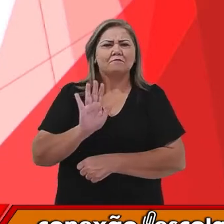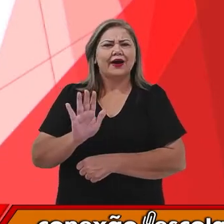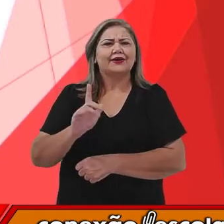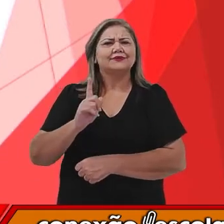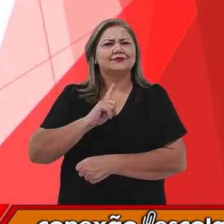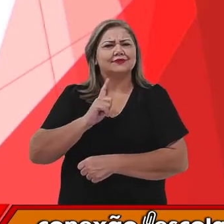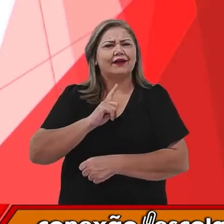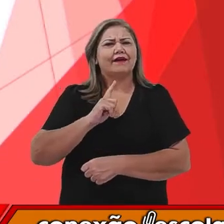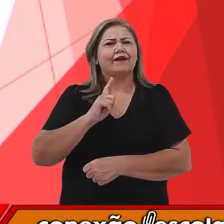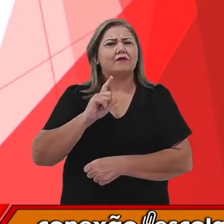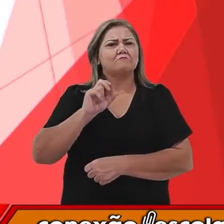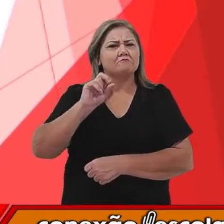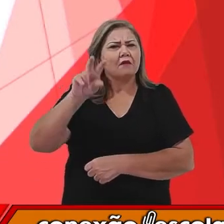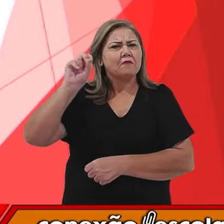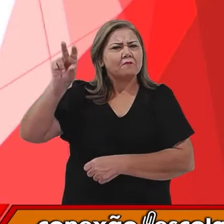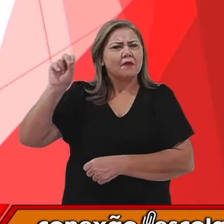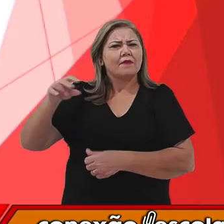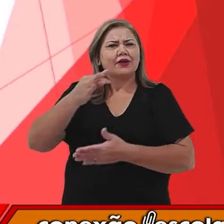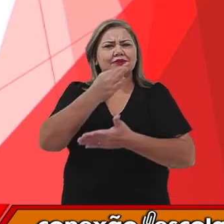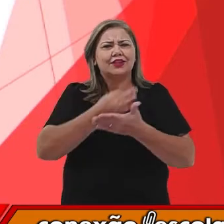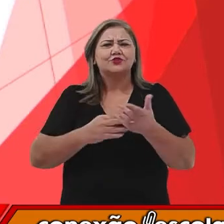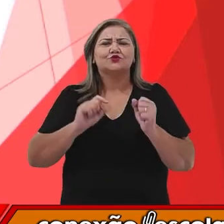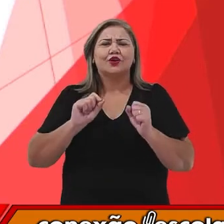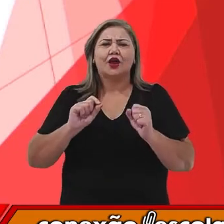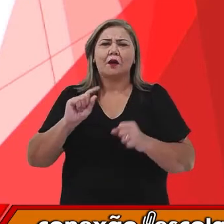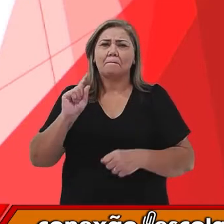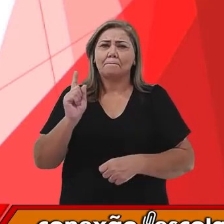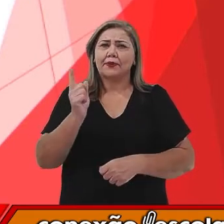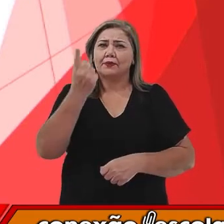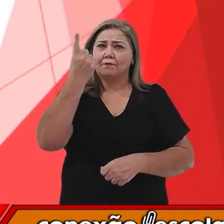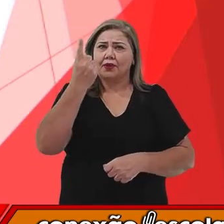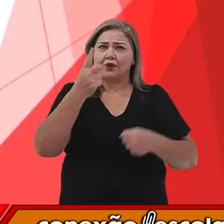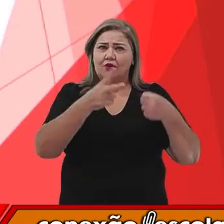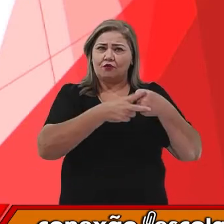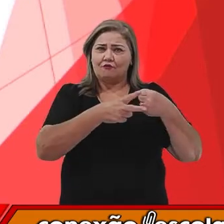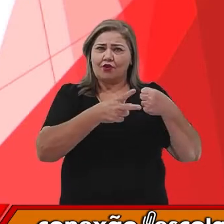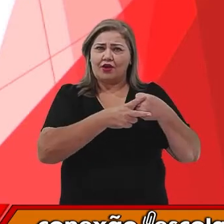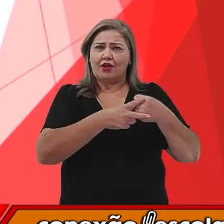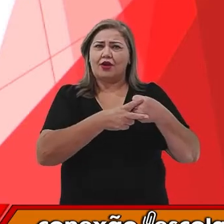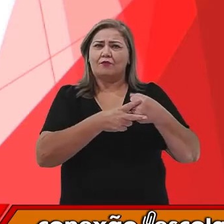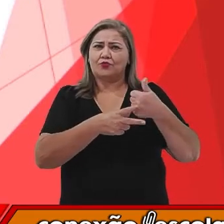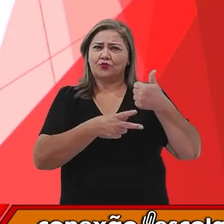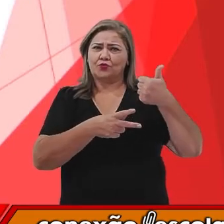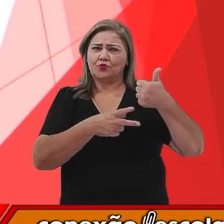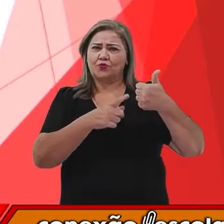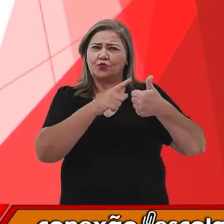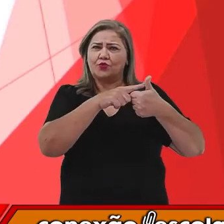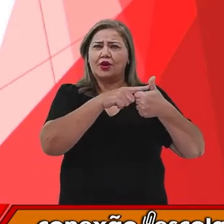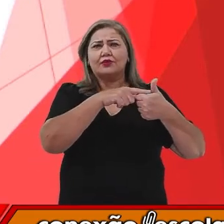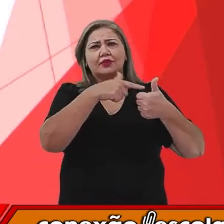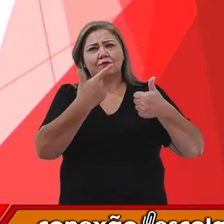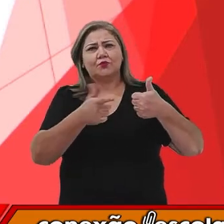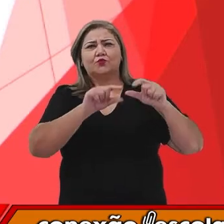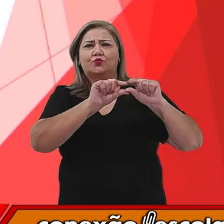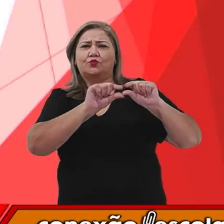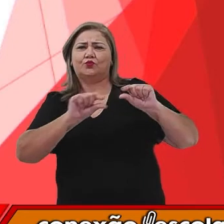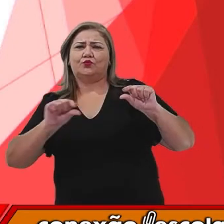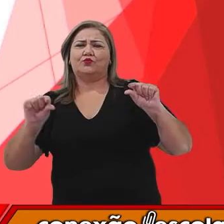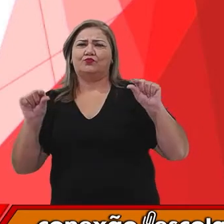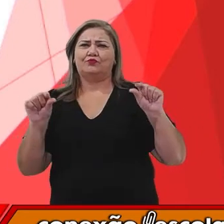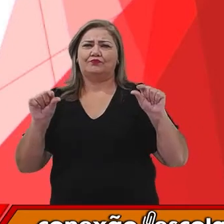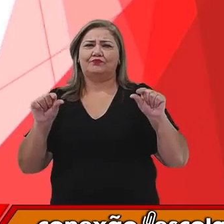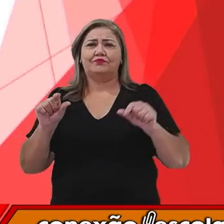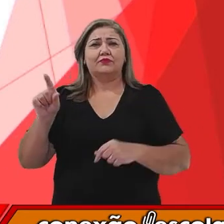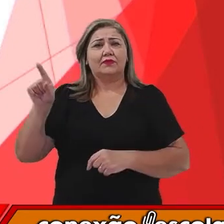muito mais comum, que é primeiro o verbo dicende, como nós vemos aí no exemplo 3.